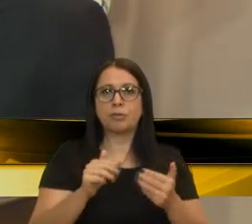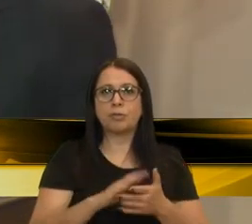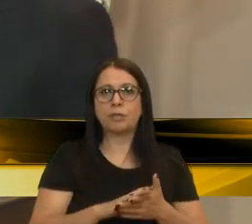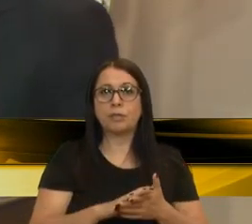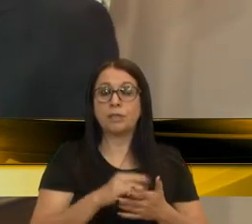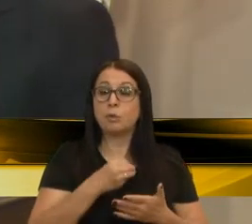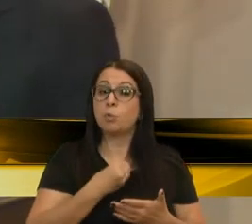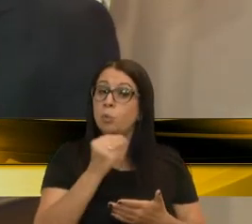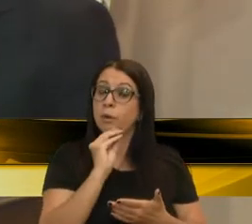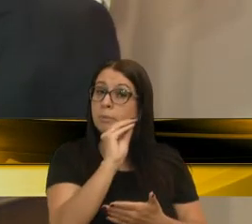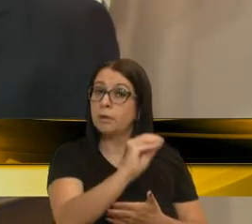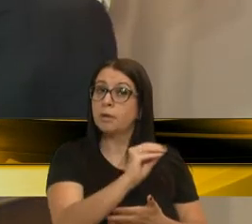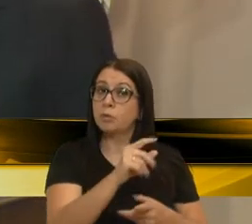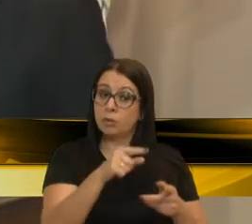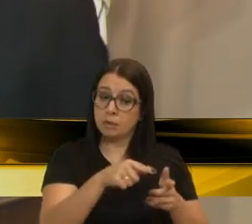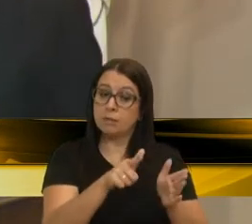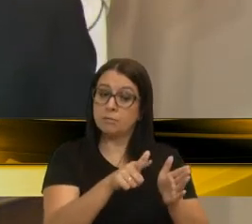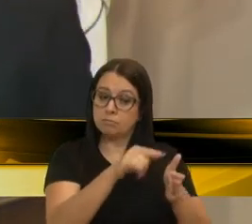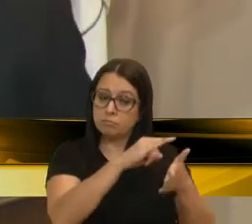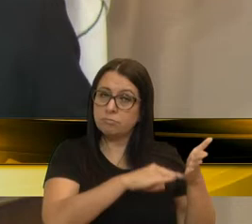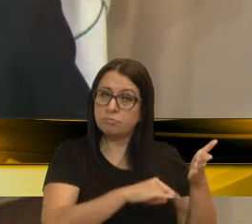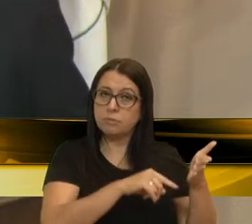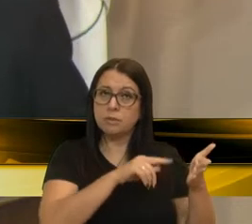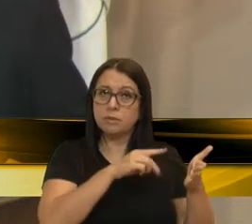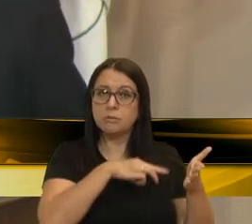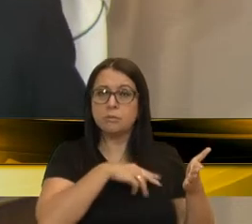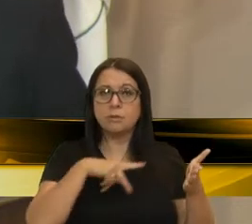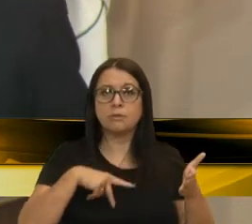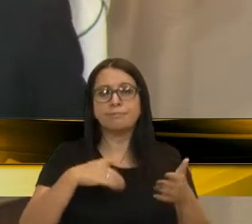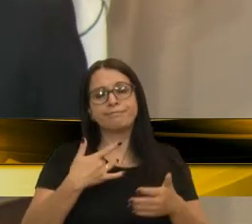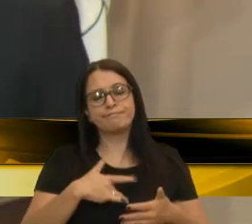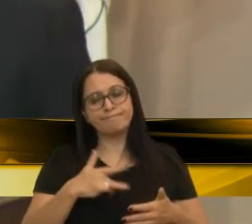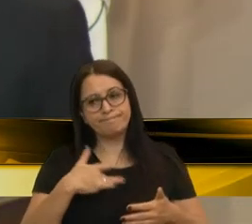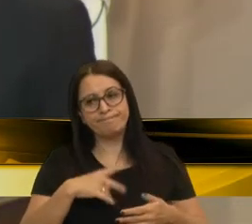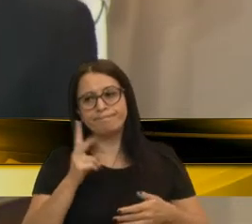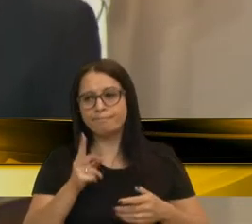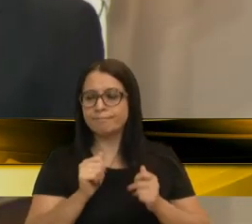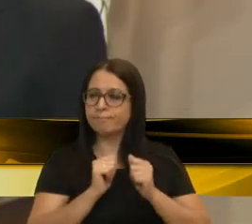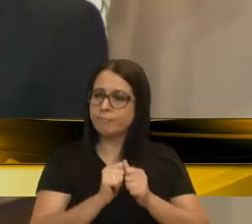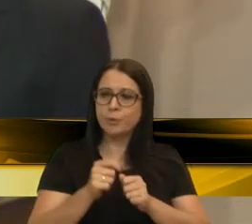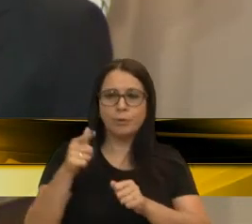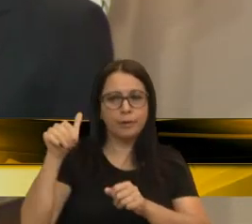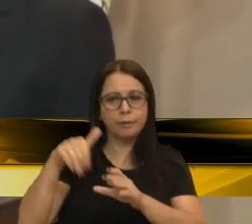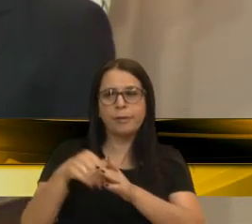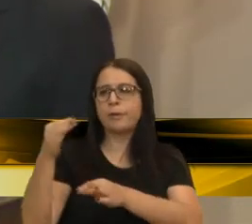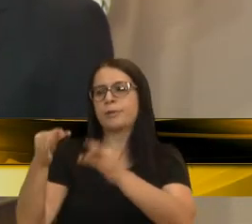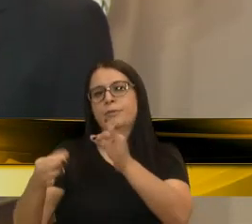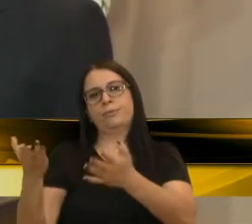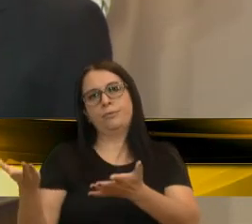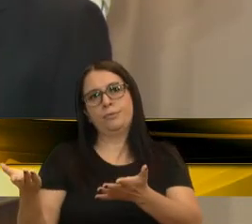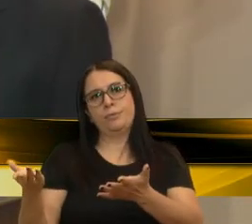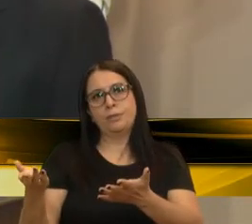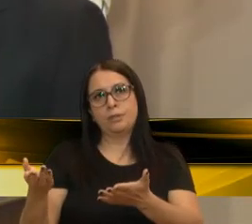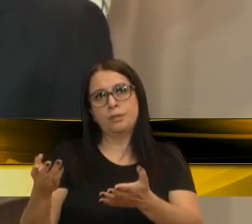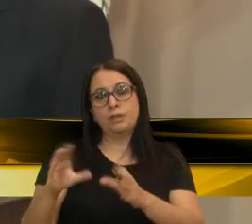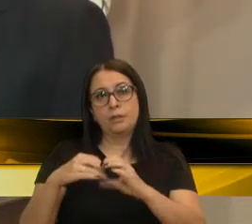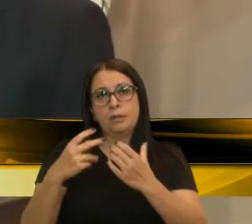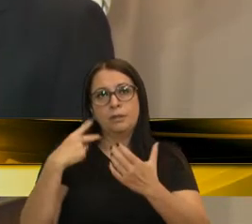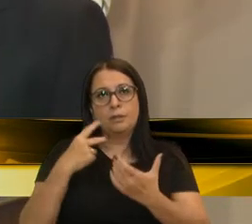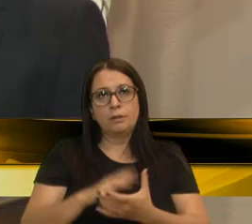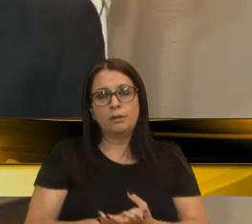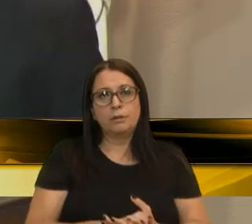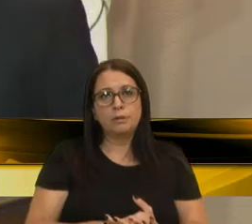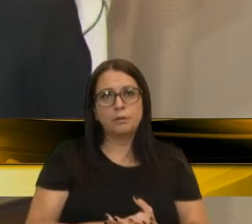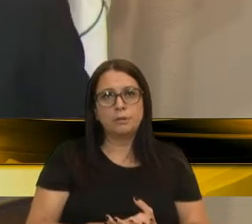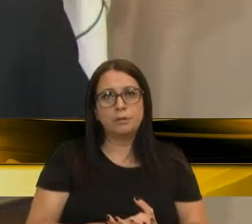estou encaminhando ao Ministério Público. É uma pena que a gente tenha sempre que judicializar as nossas questões da Câmara de Vereadores.